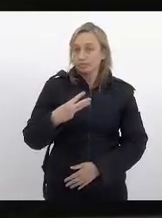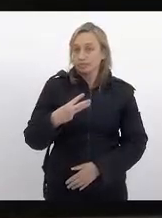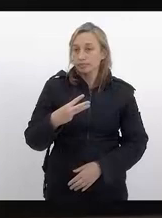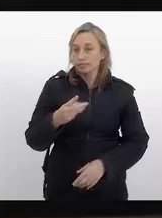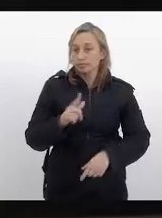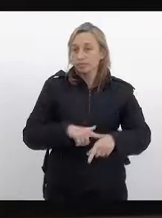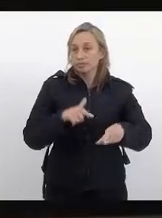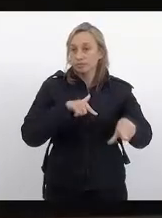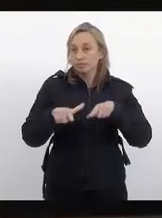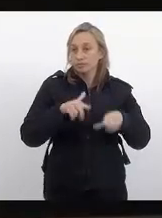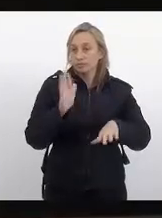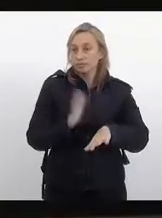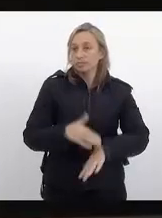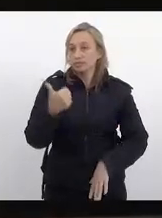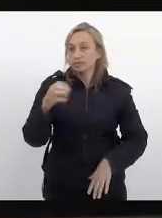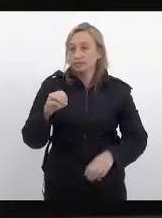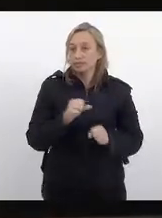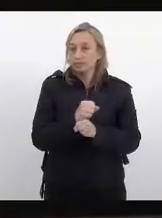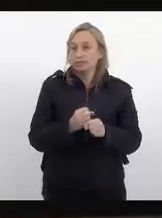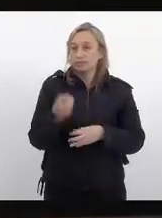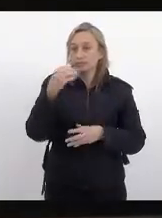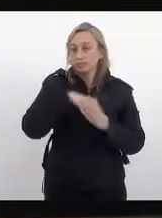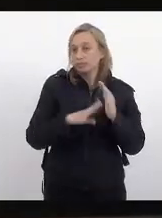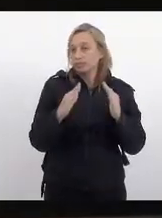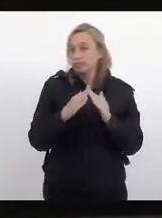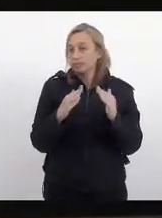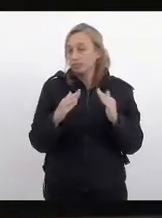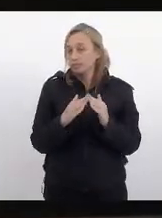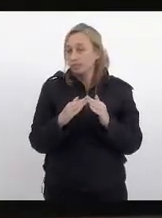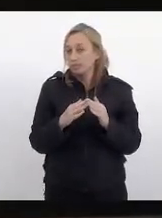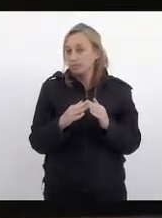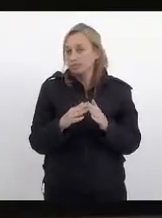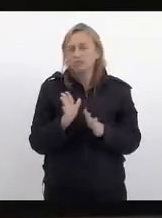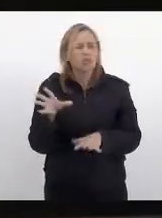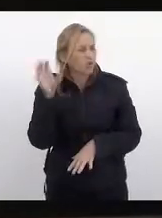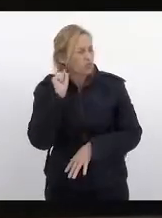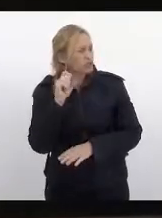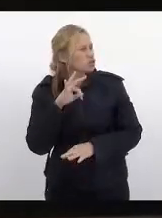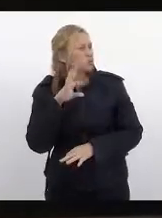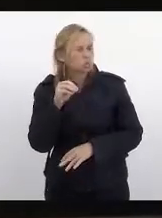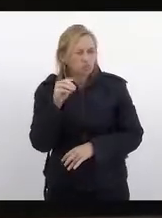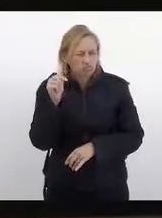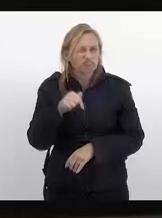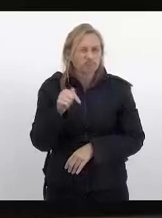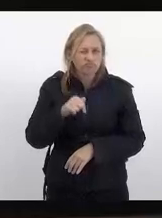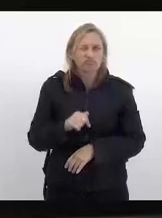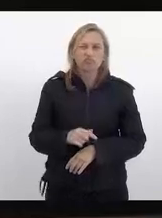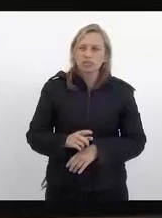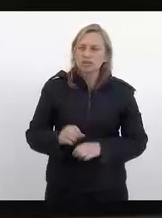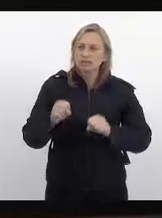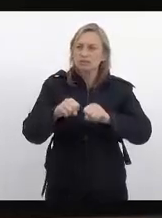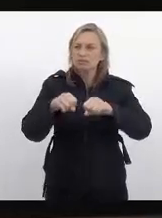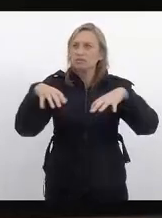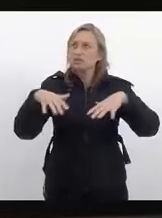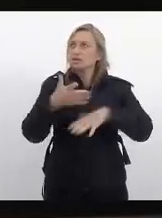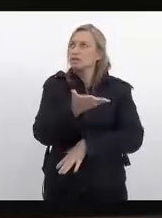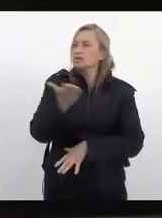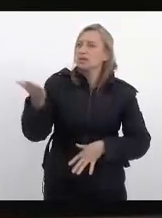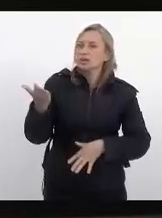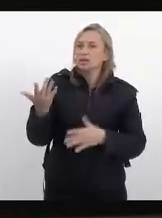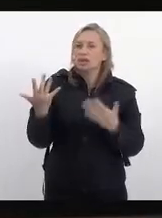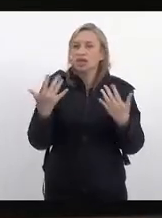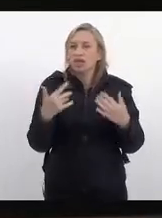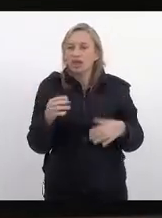Então são mais de dez anos aqui dentro dessa casa e nós já vimos de tudo aqui dentro Galerias que